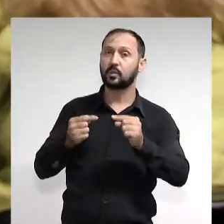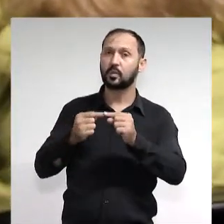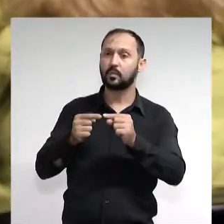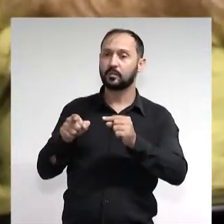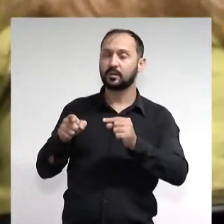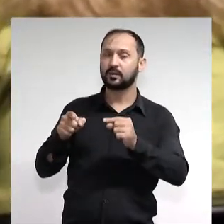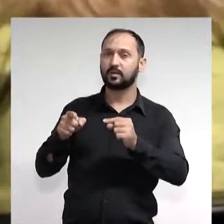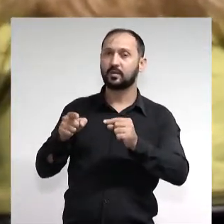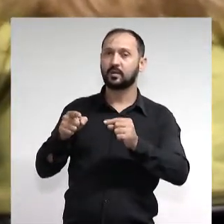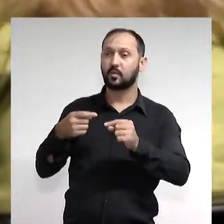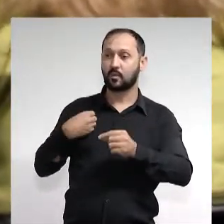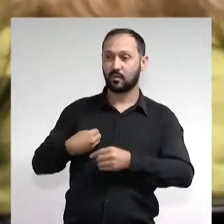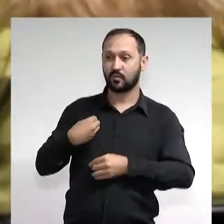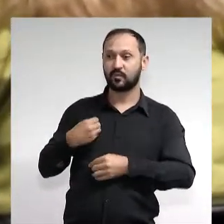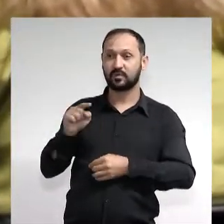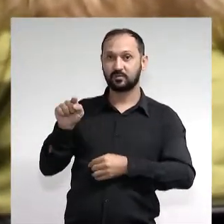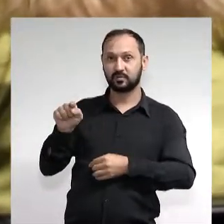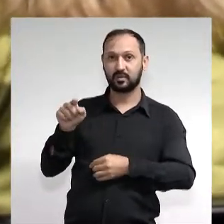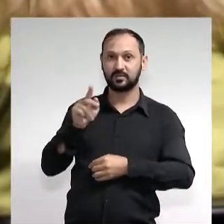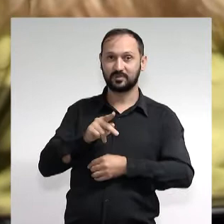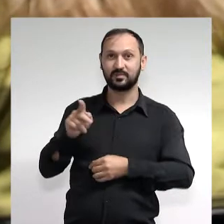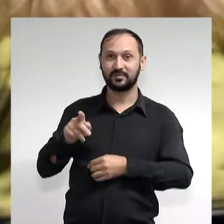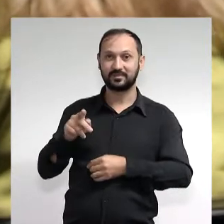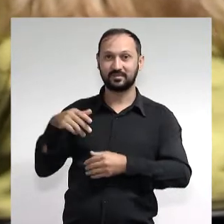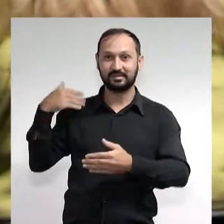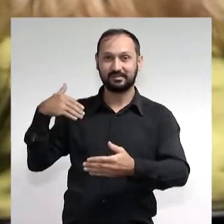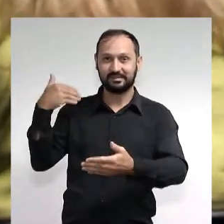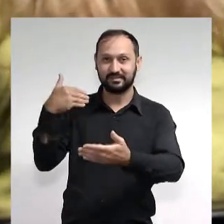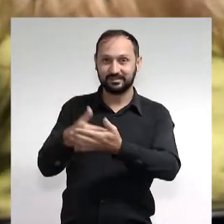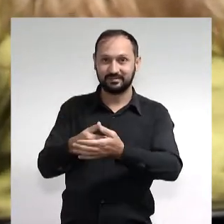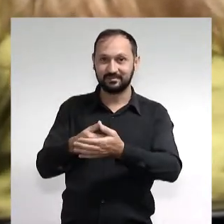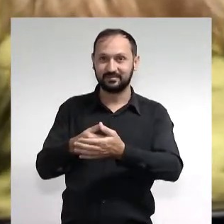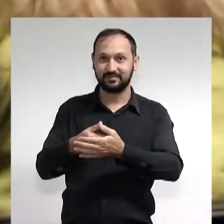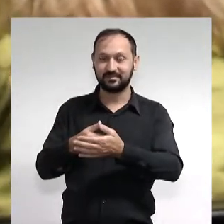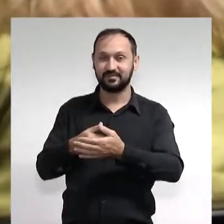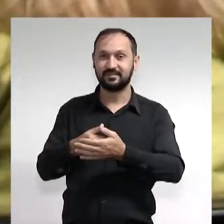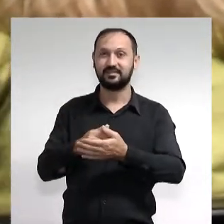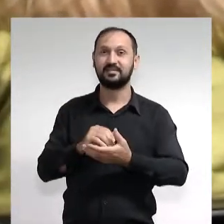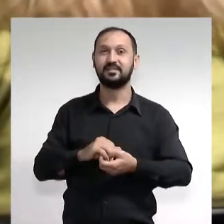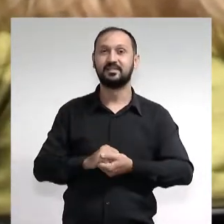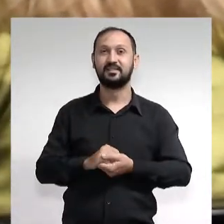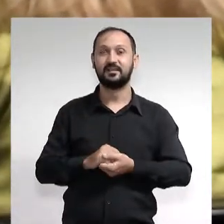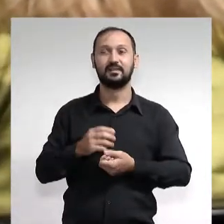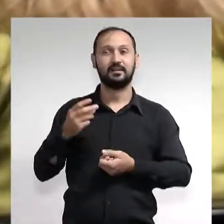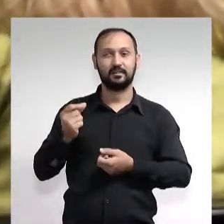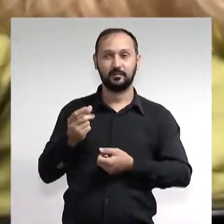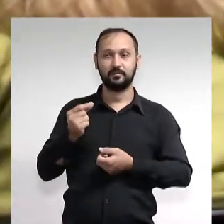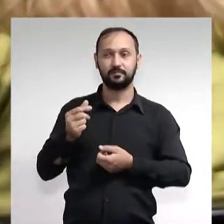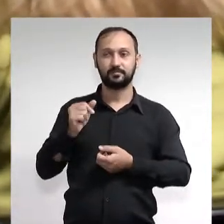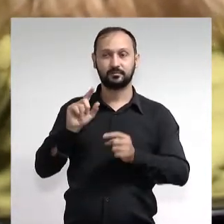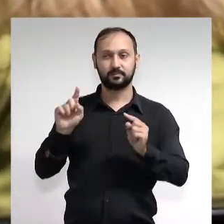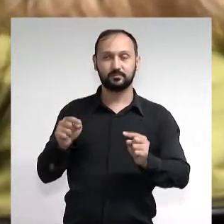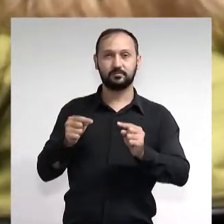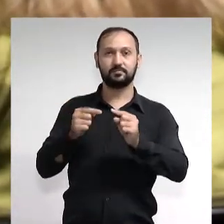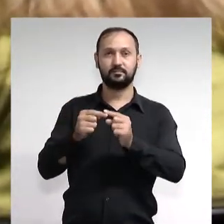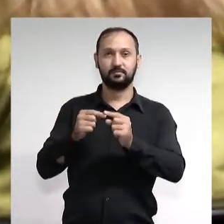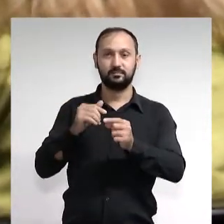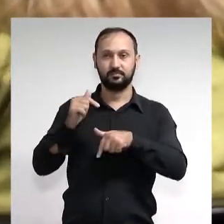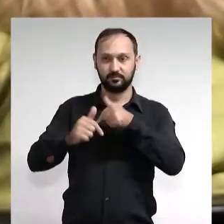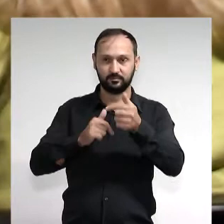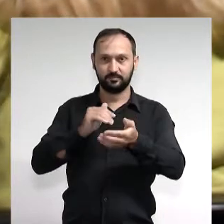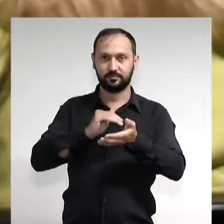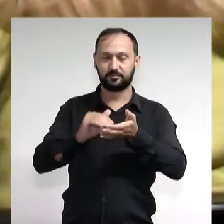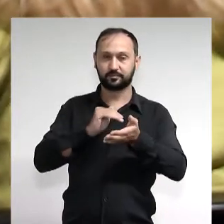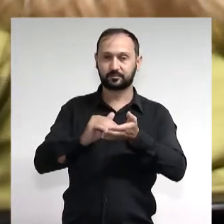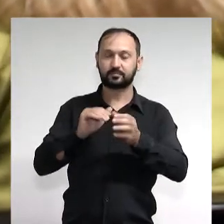um pouco a ver também com a trajetória da senhora enquanto professora. A senhora já há bom tempo também está